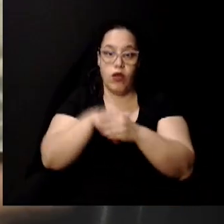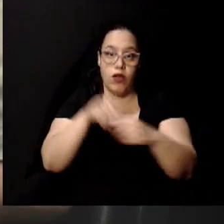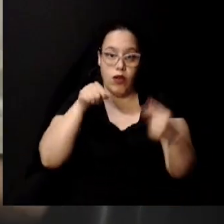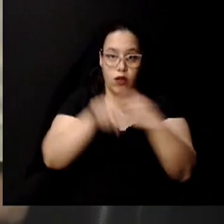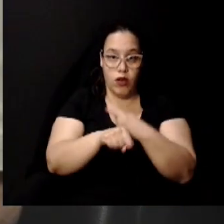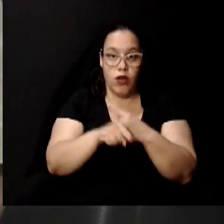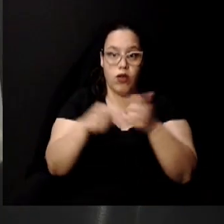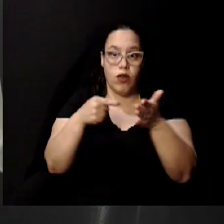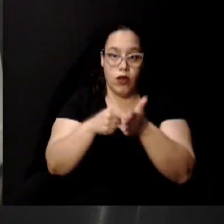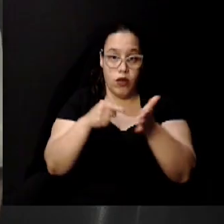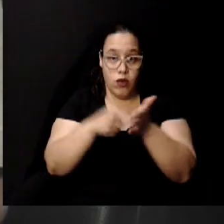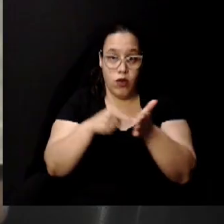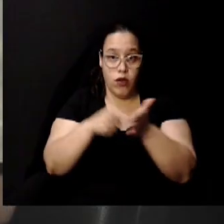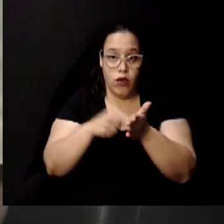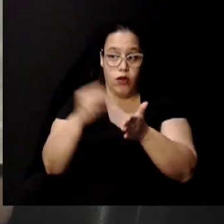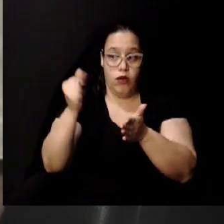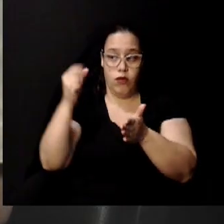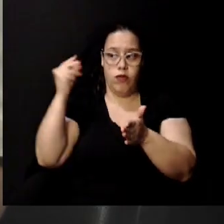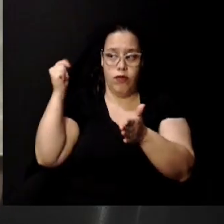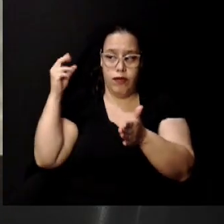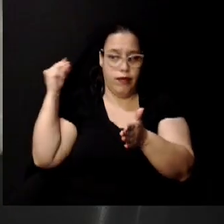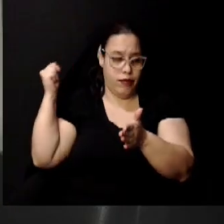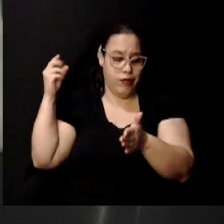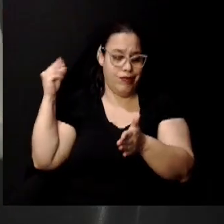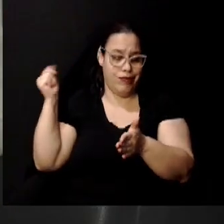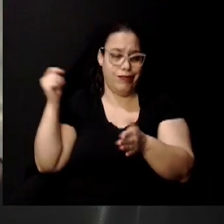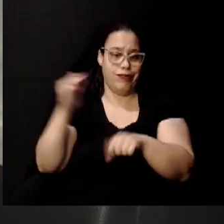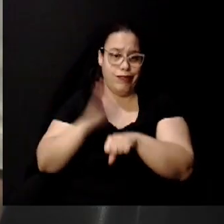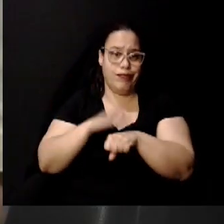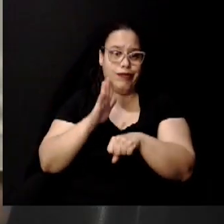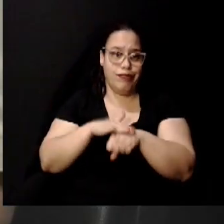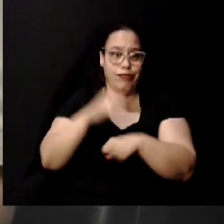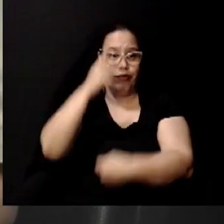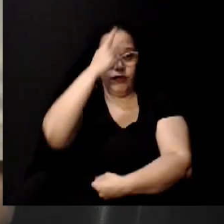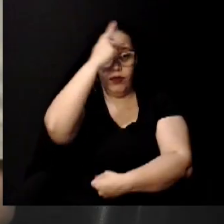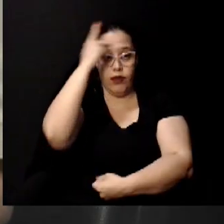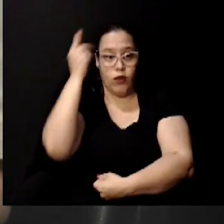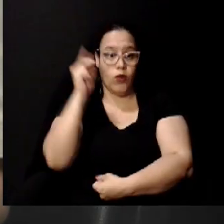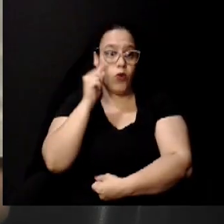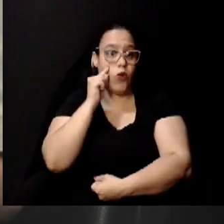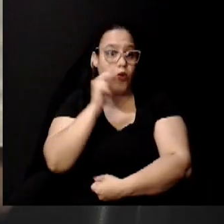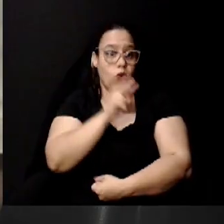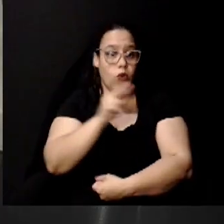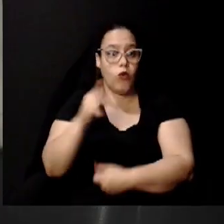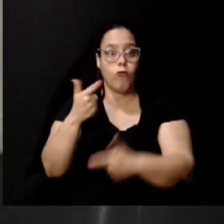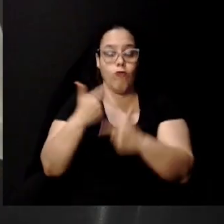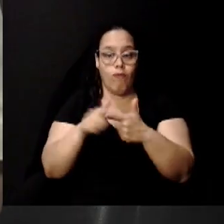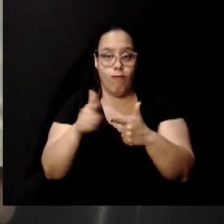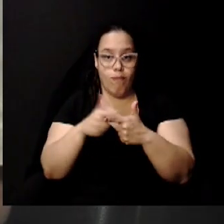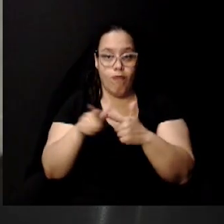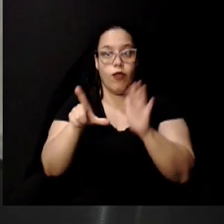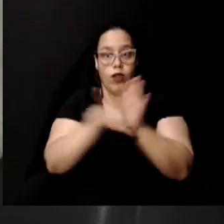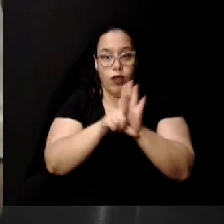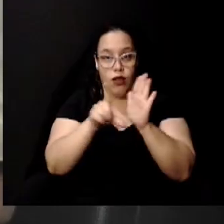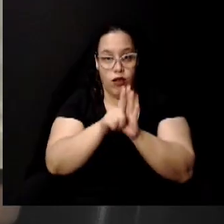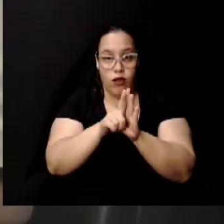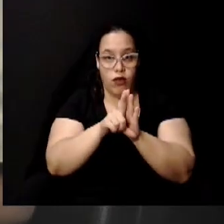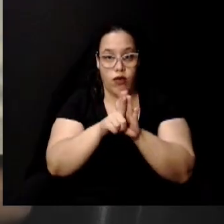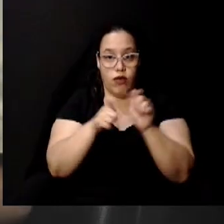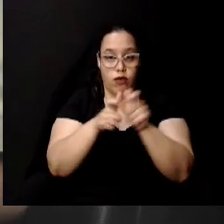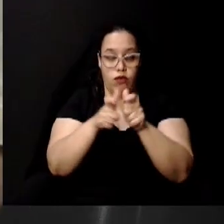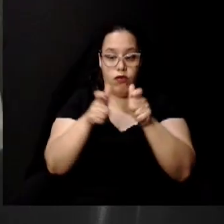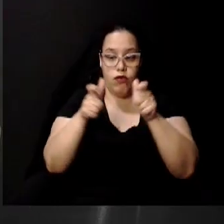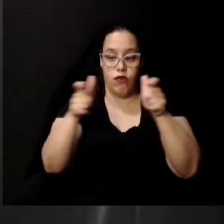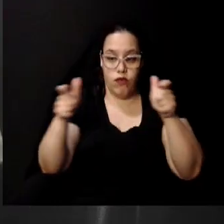denúncia e cada vez mais as pessoas vão vendo as consequências da lei. Porque é ampliação, perímetro